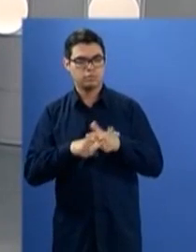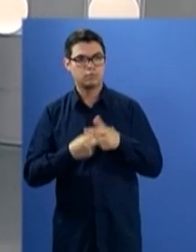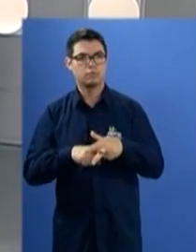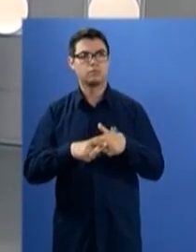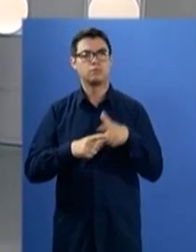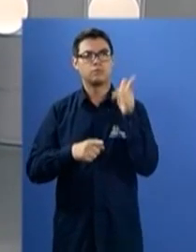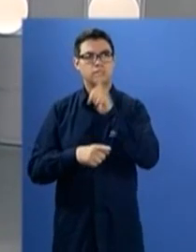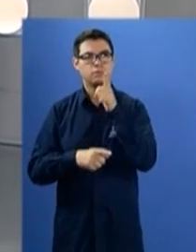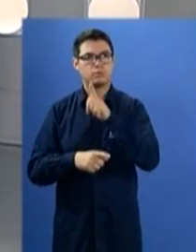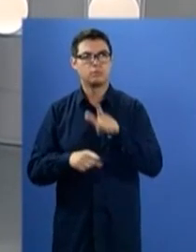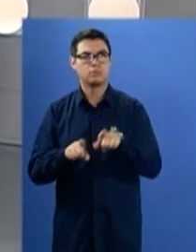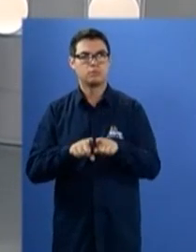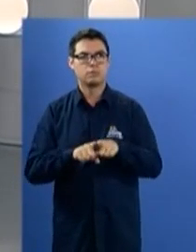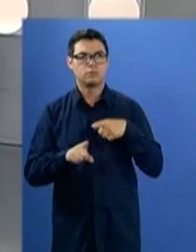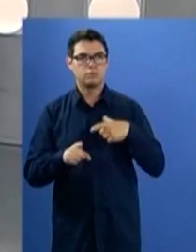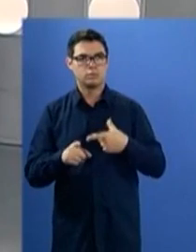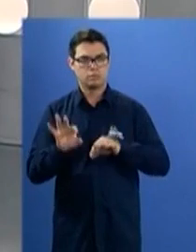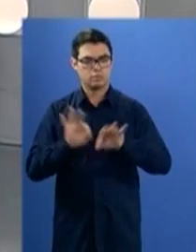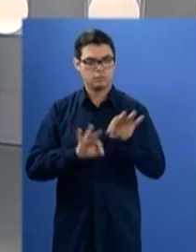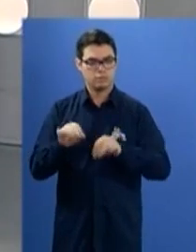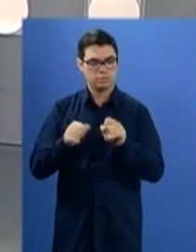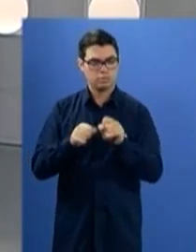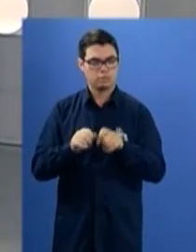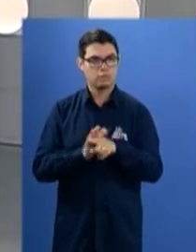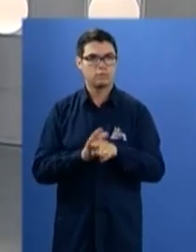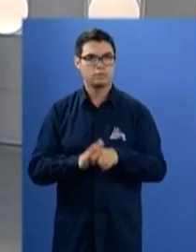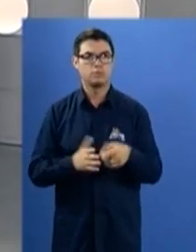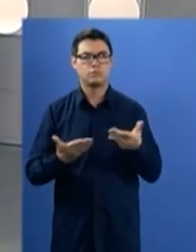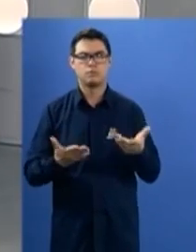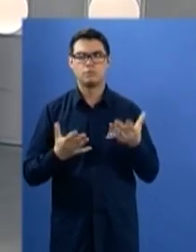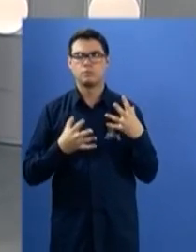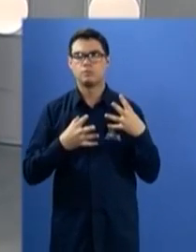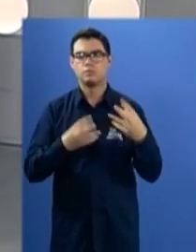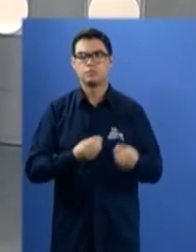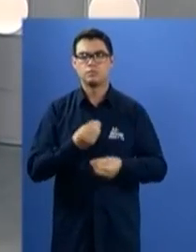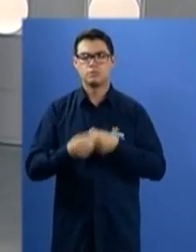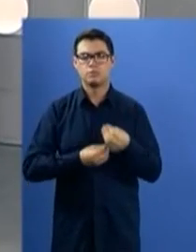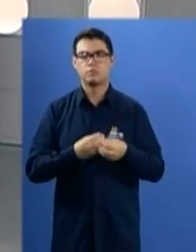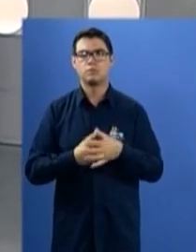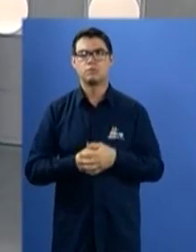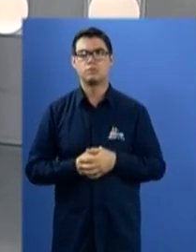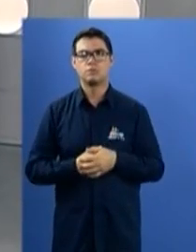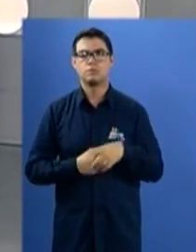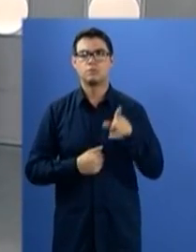os instrumentos de medida? Vejam, aluno, essas são questões só a nível de mão de